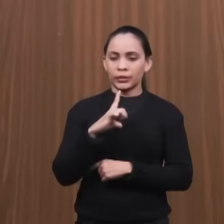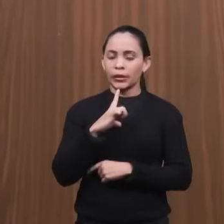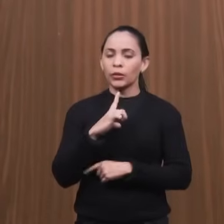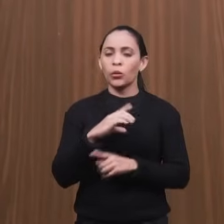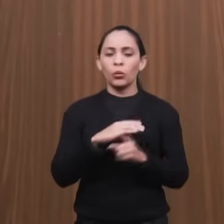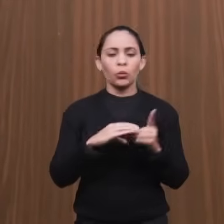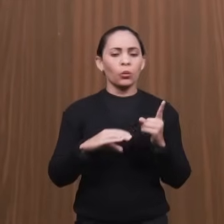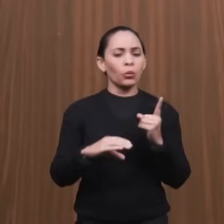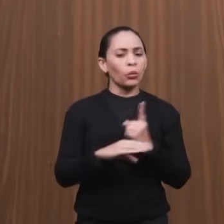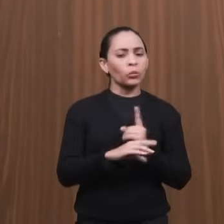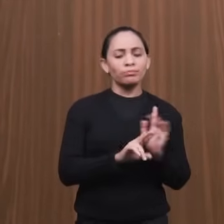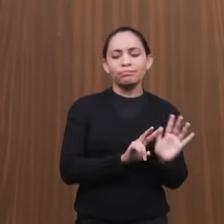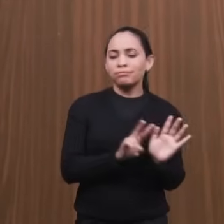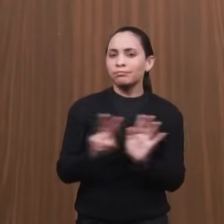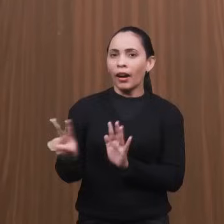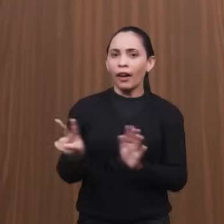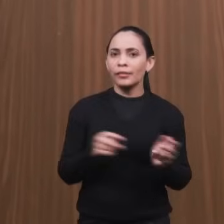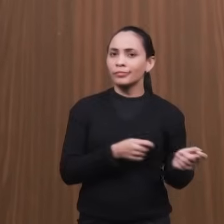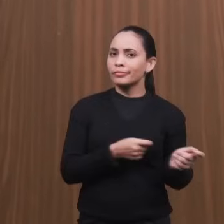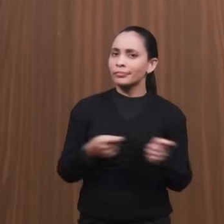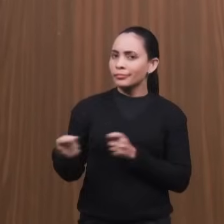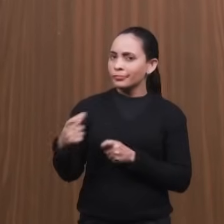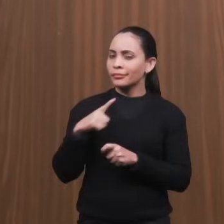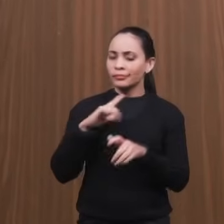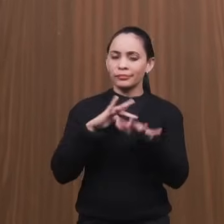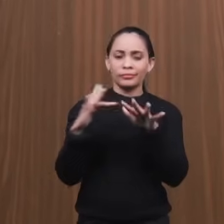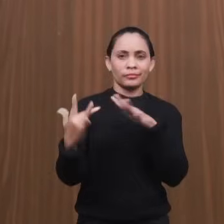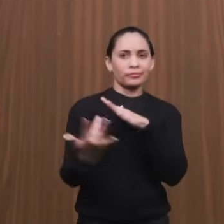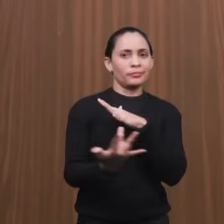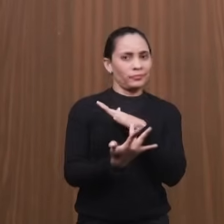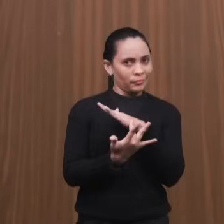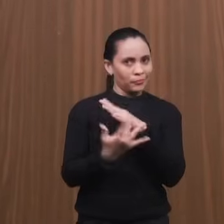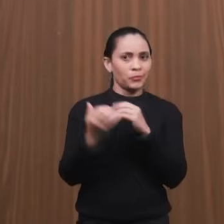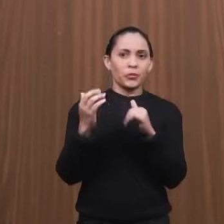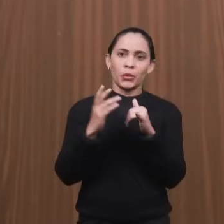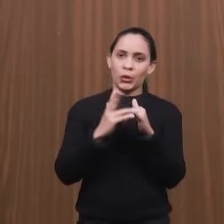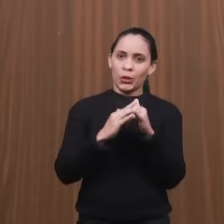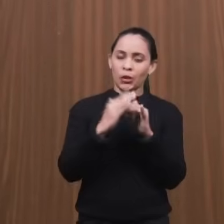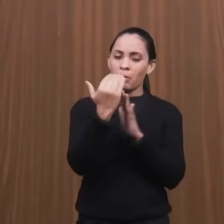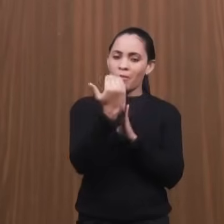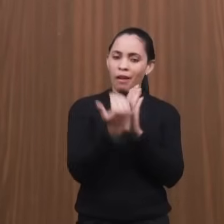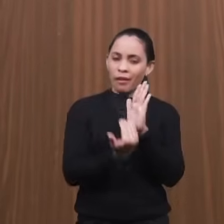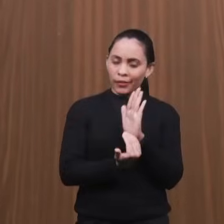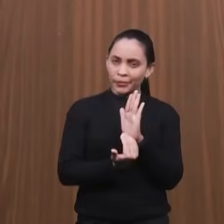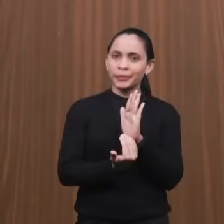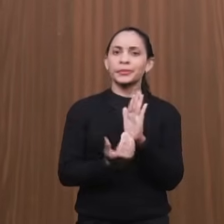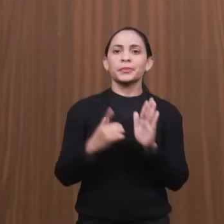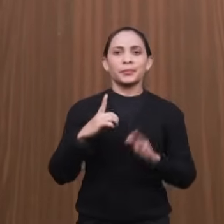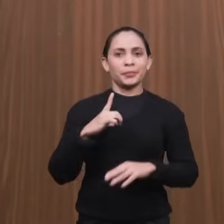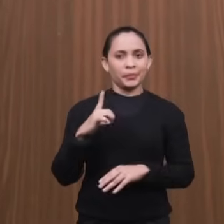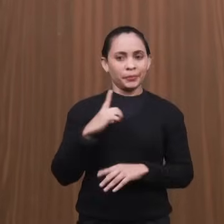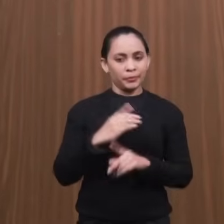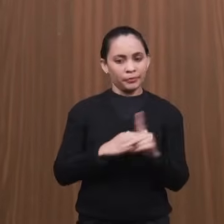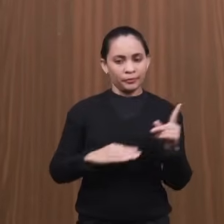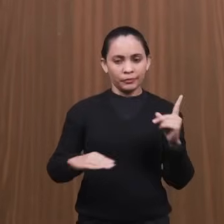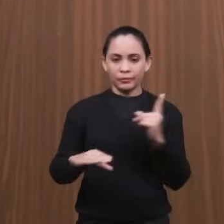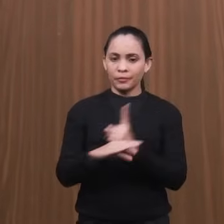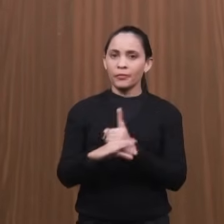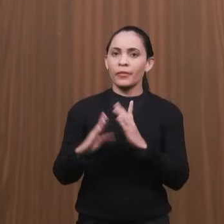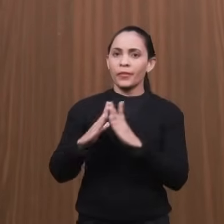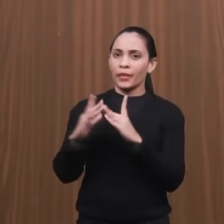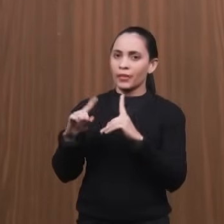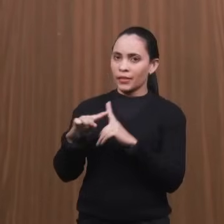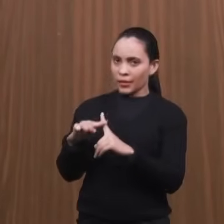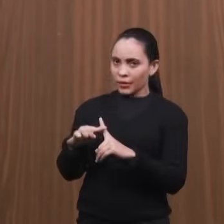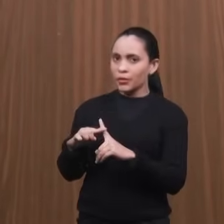cultos diários transmitidos pelas nossas mídias, pelo YouTube, temos uma programação completa, além dos nossos cultos nas